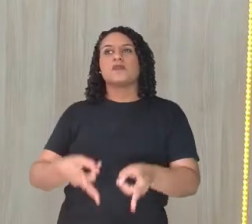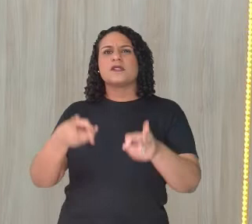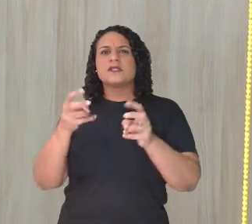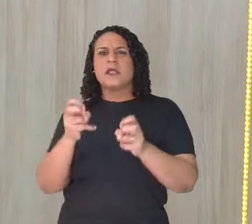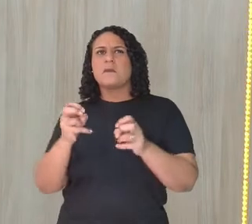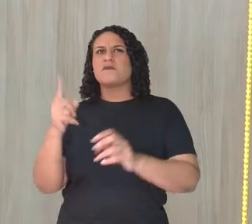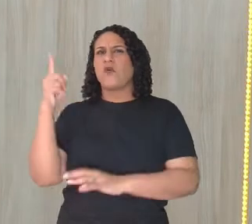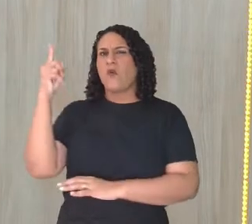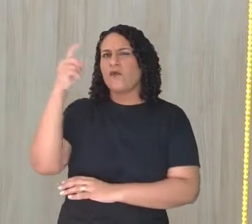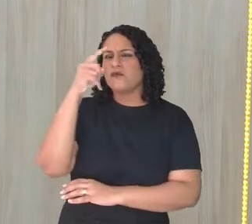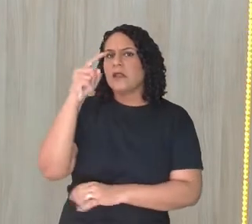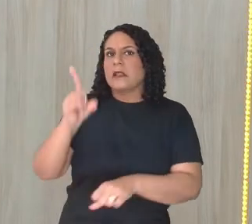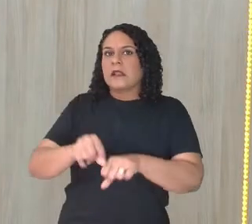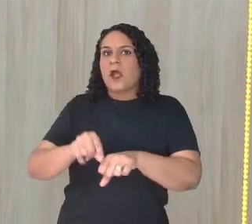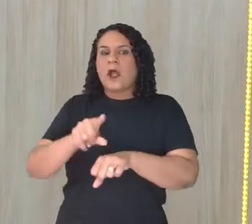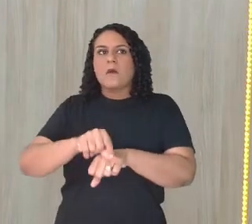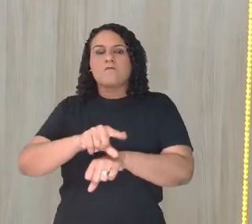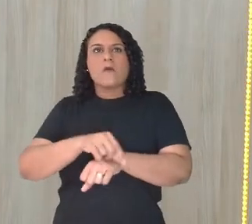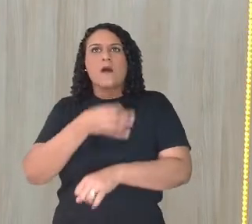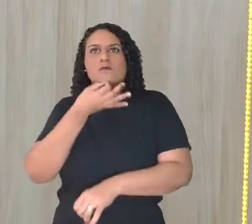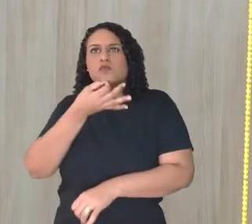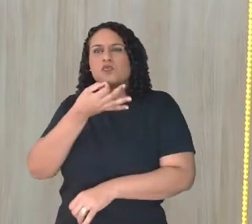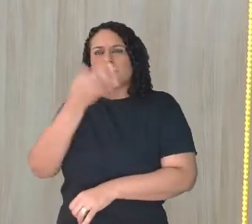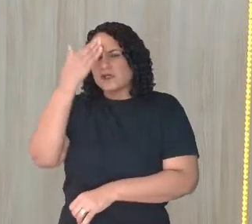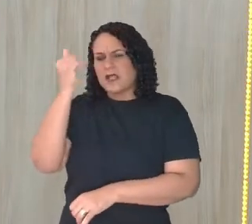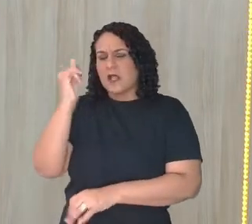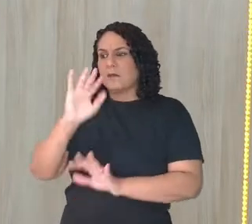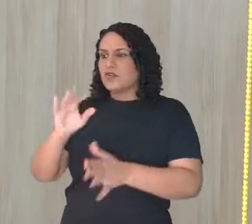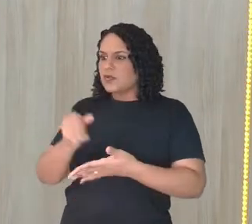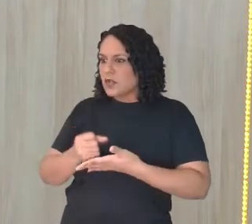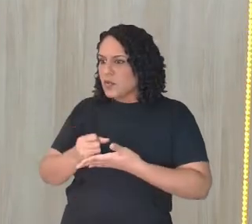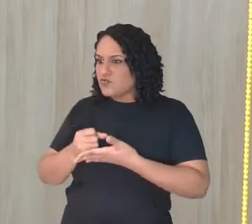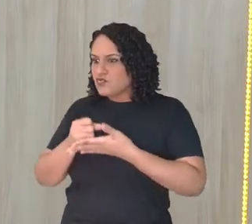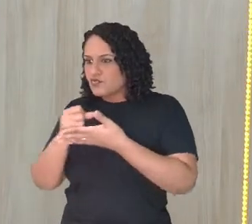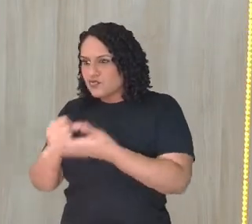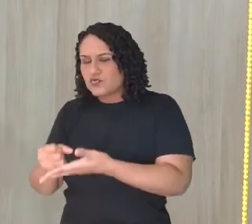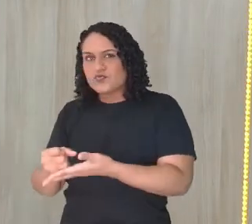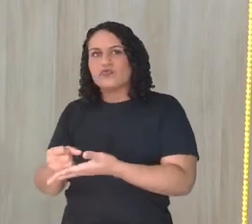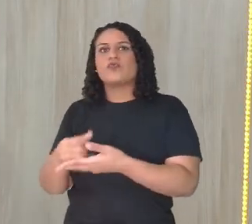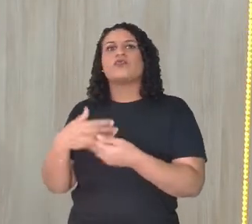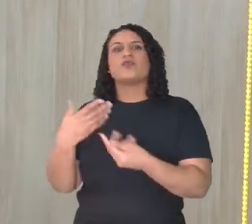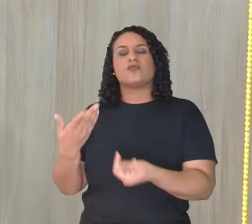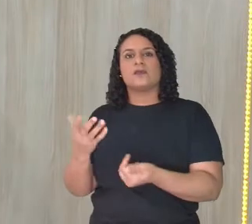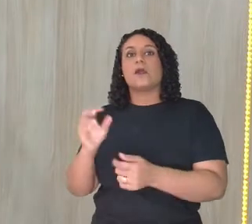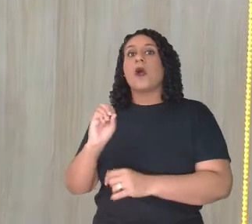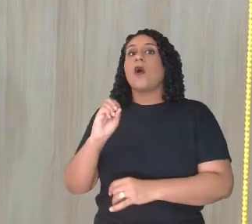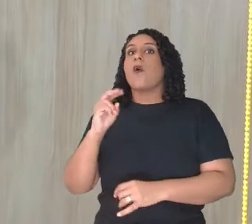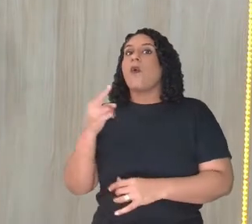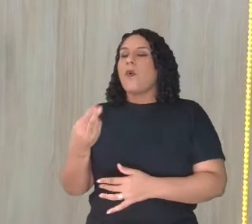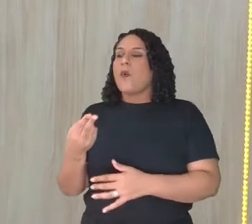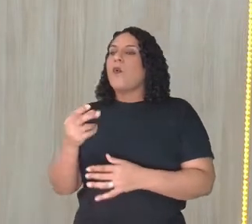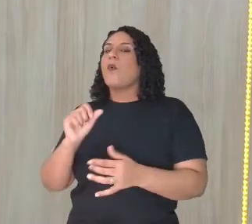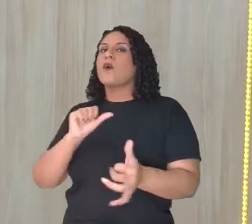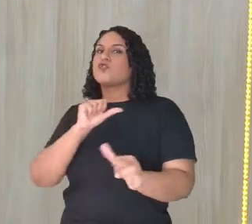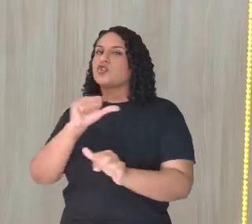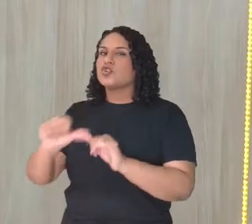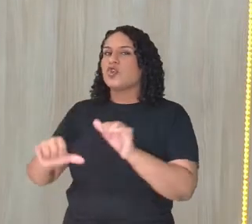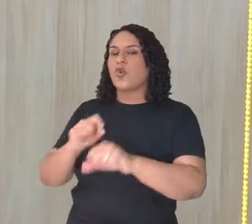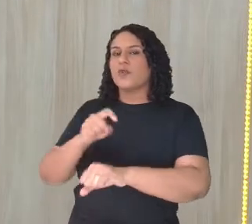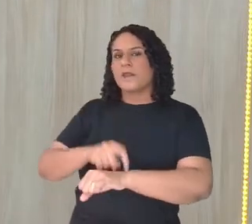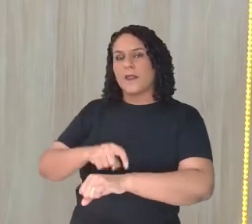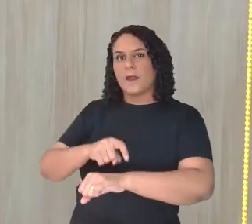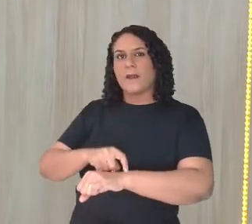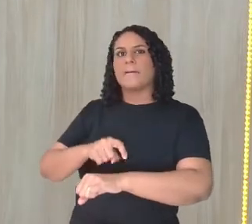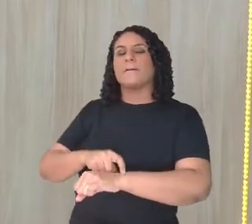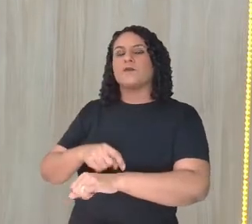há uma dificuldade argumentativa em certo debatedor, a gente ajuda, a gente troca o turno de fala, a gente pode trazer